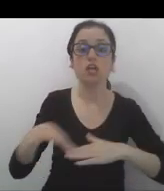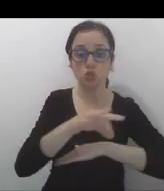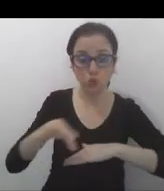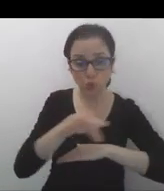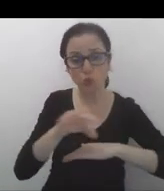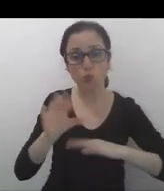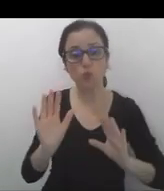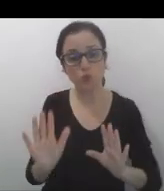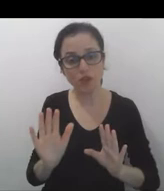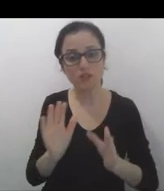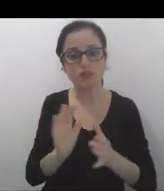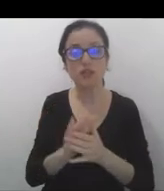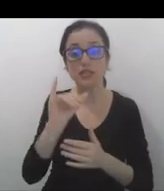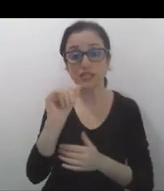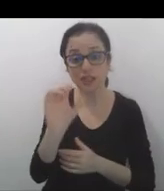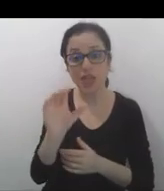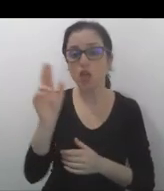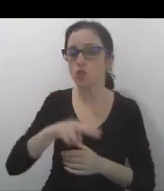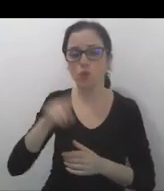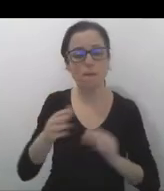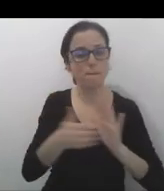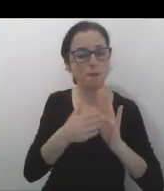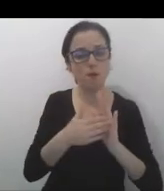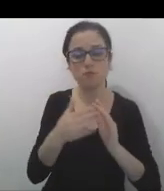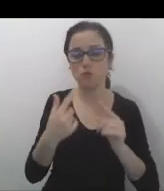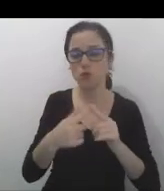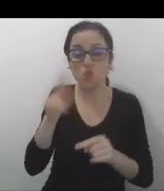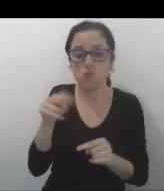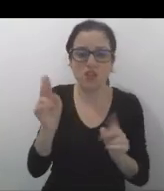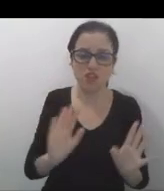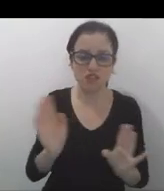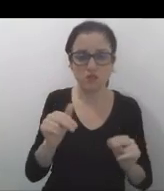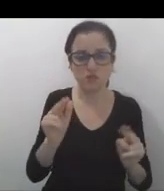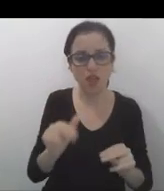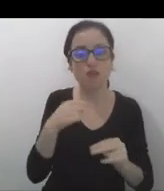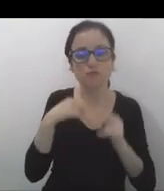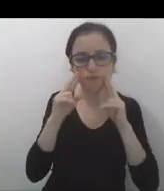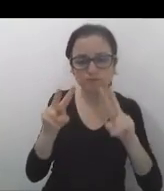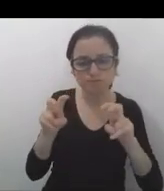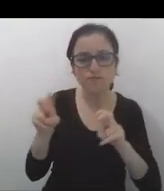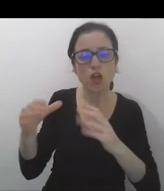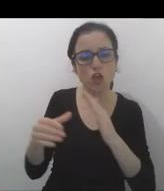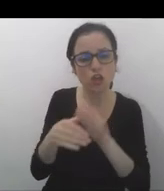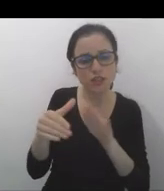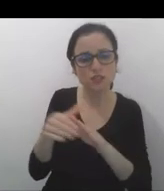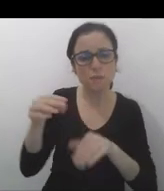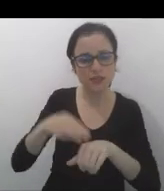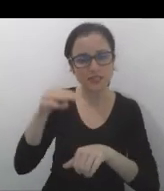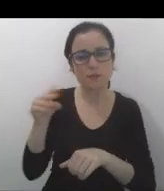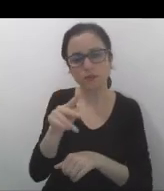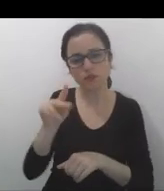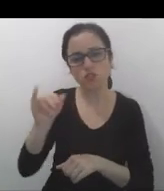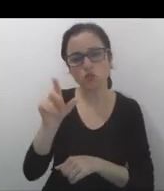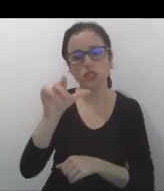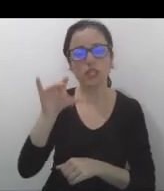se dizia, né, uma escola de arquitetura. E aqui o IAC jamais se propôs, porque jamais, isso é a visão